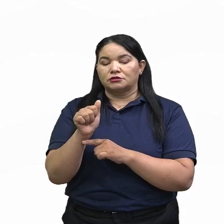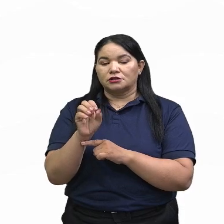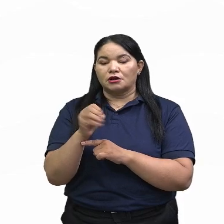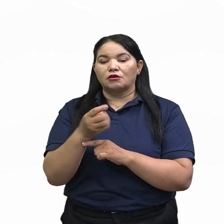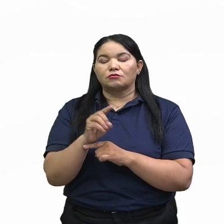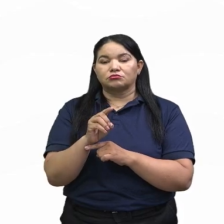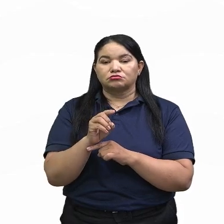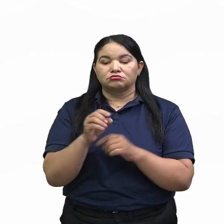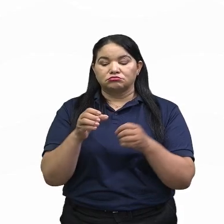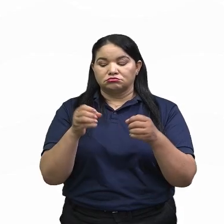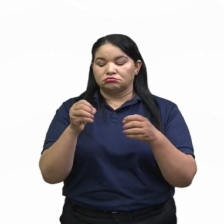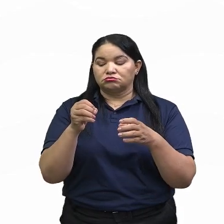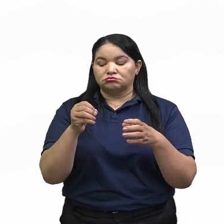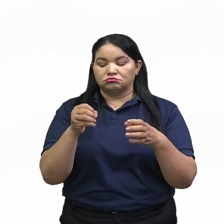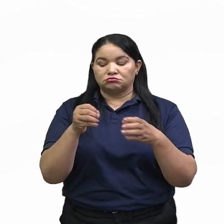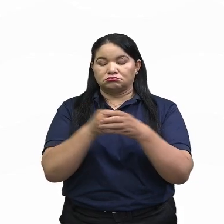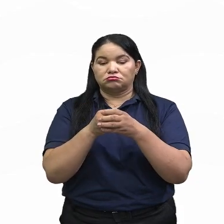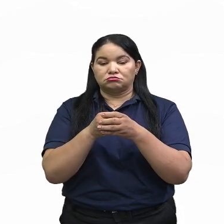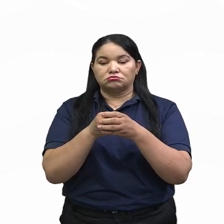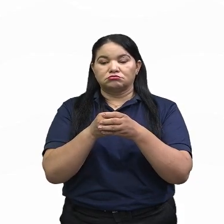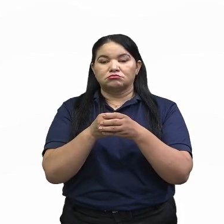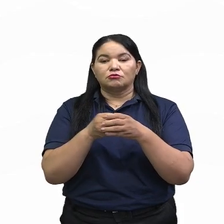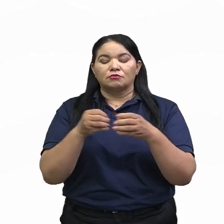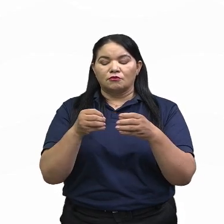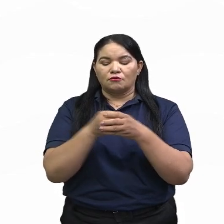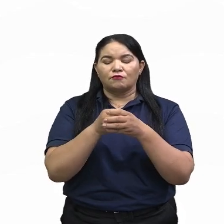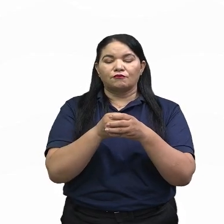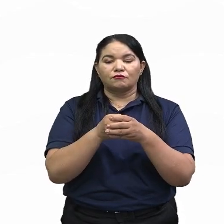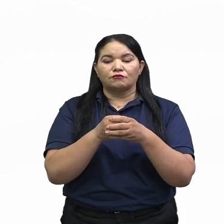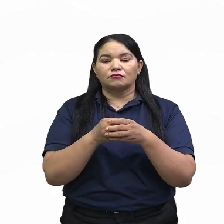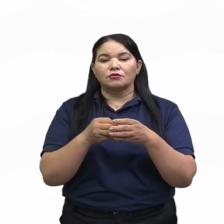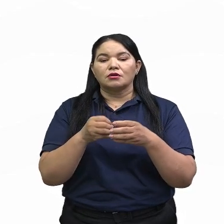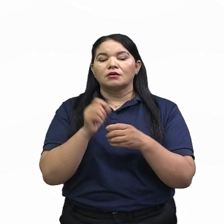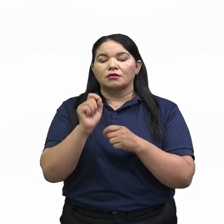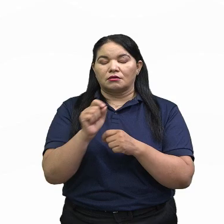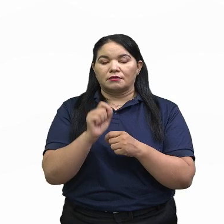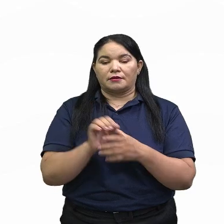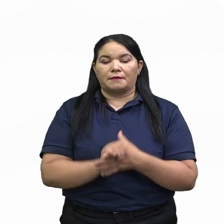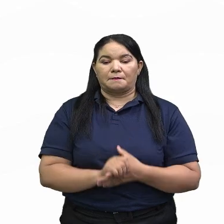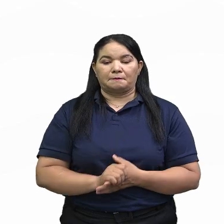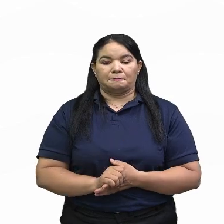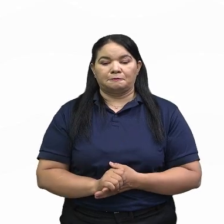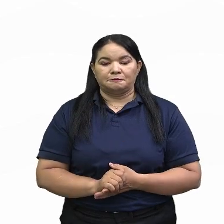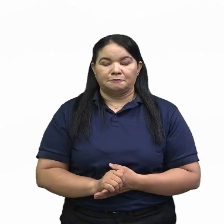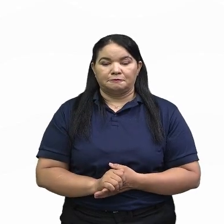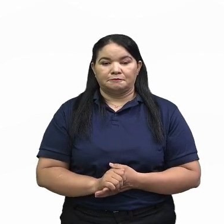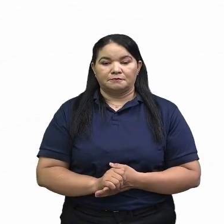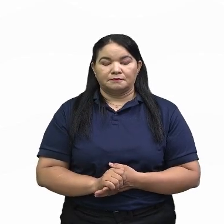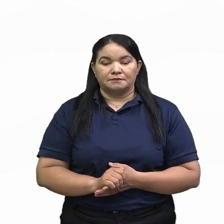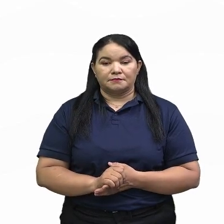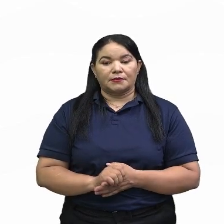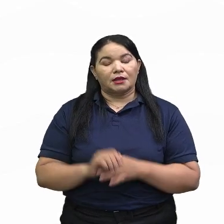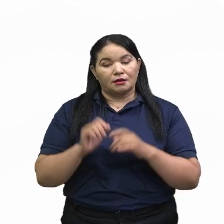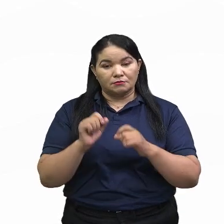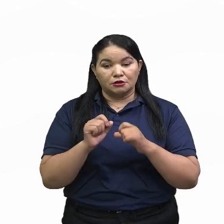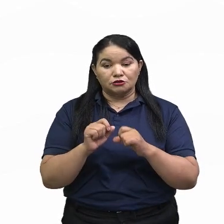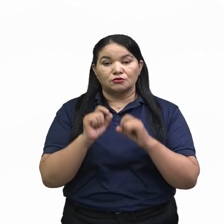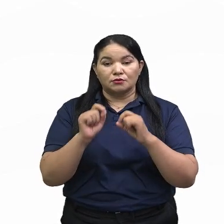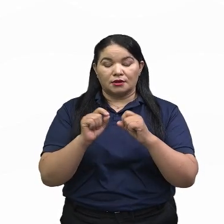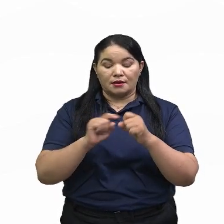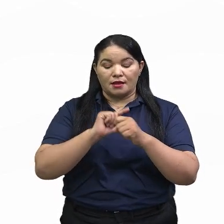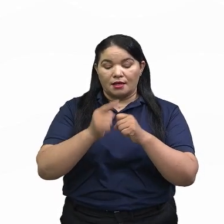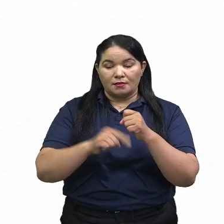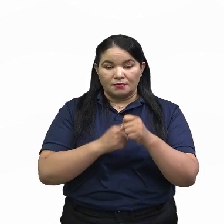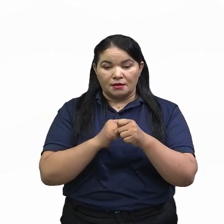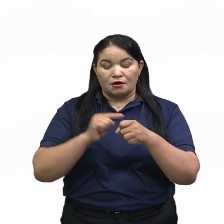dizendo, fusão nuclear. A fusão nuclear, ela vai ser a